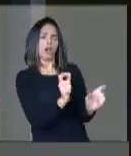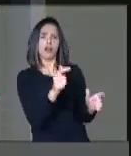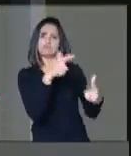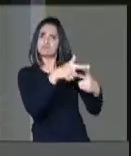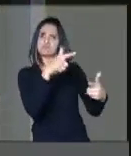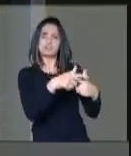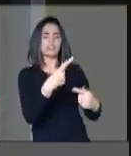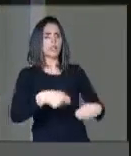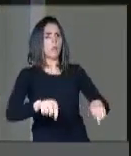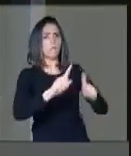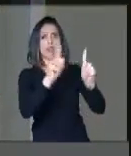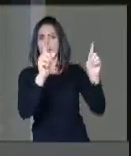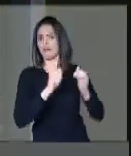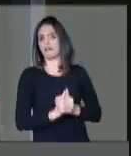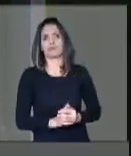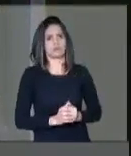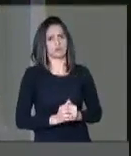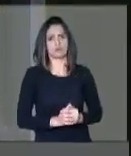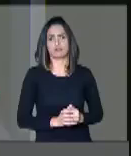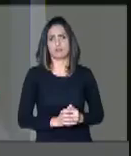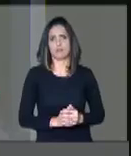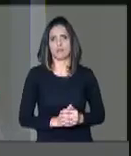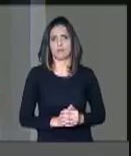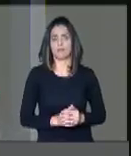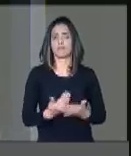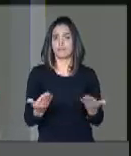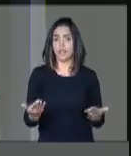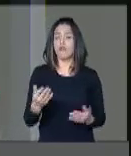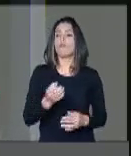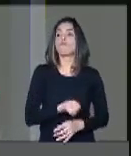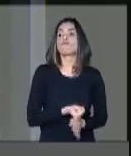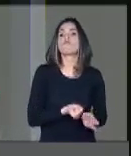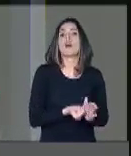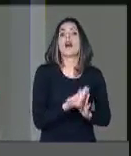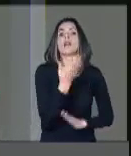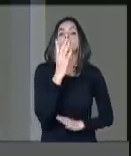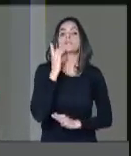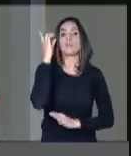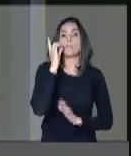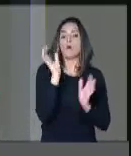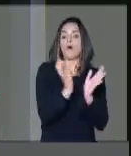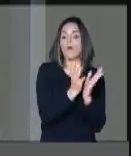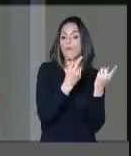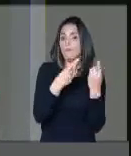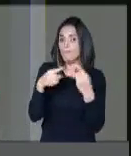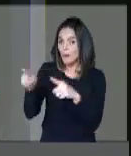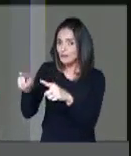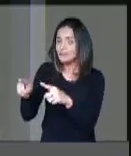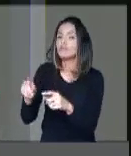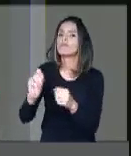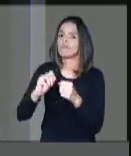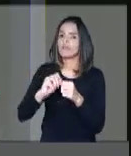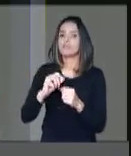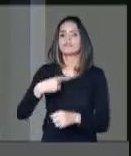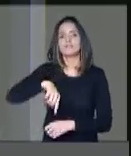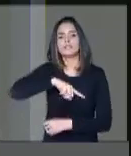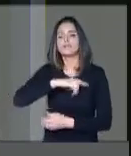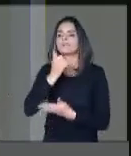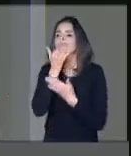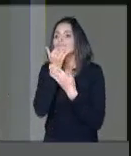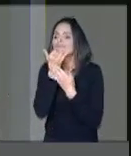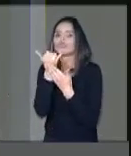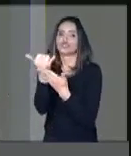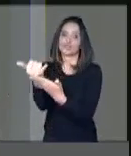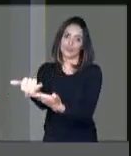queremos, como há pouco vários parlamentares da oposição aqui fizeram, pedir desculpas ao